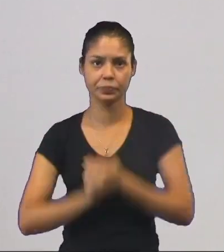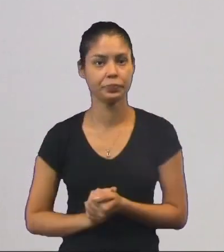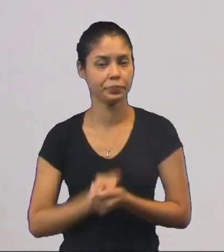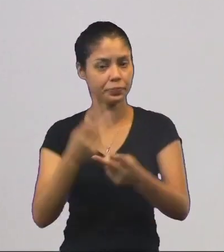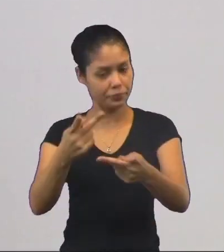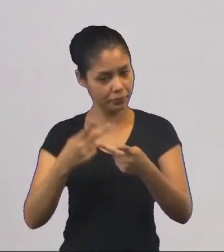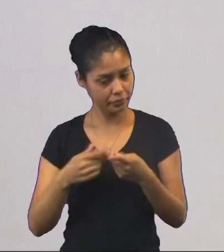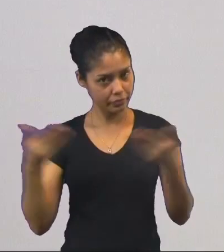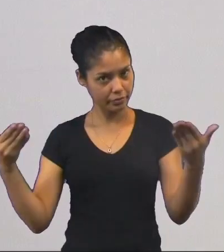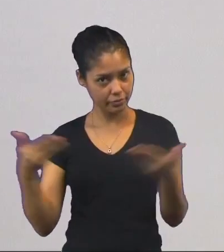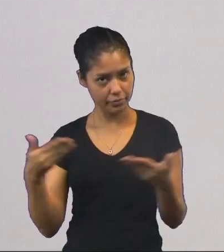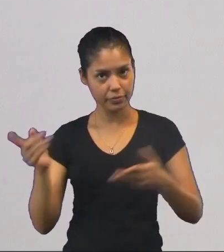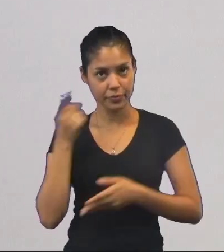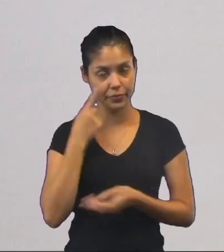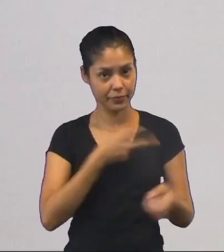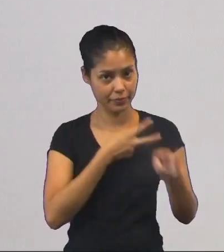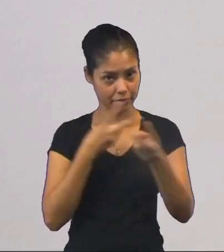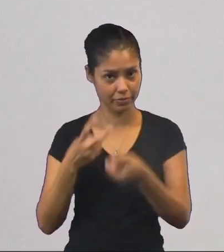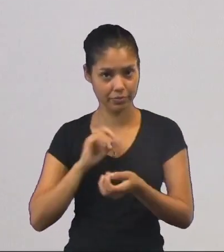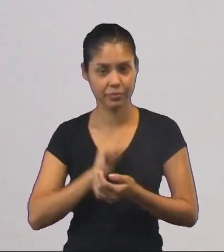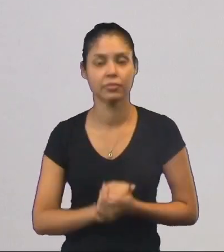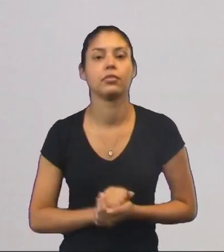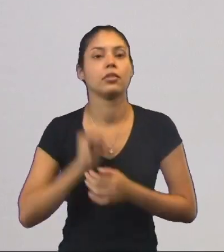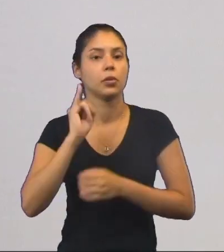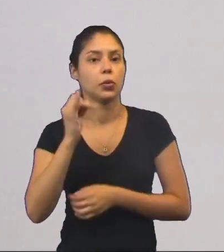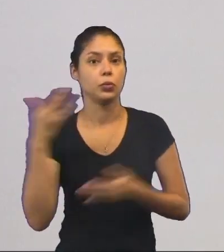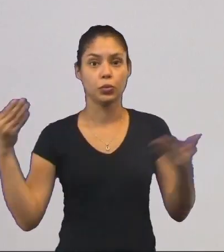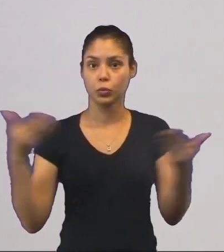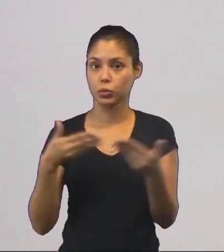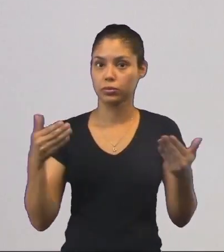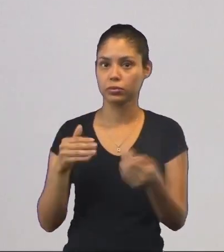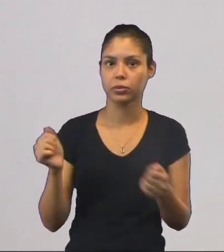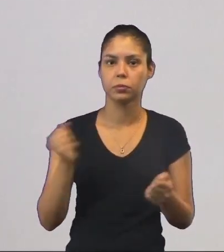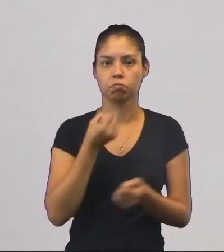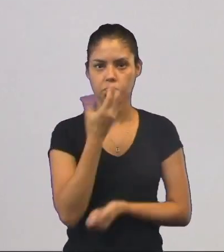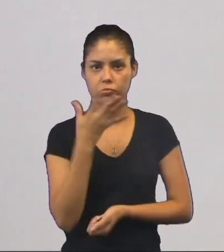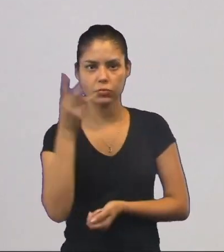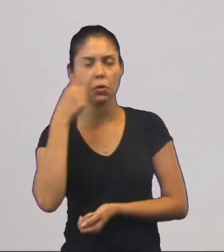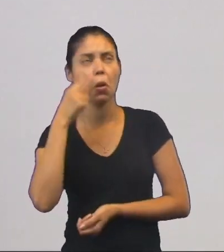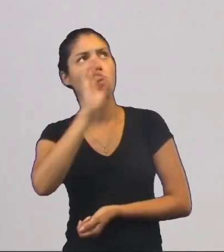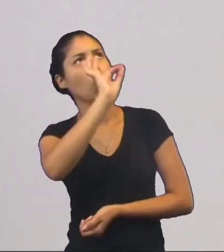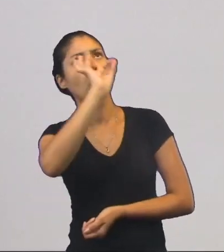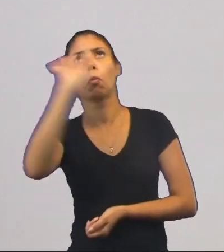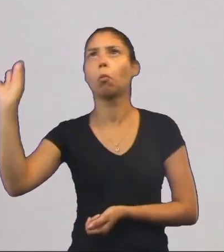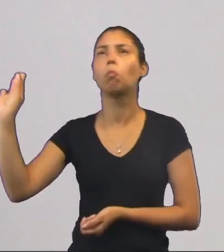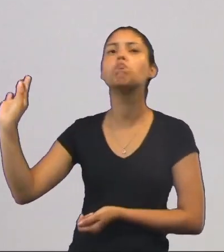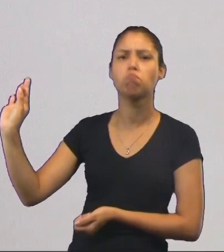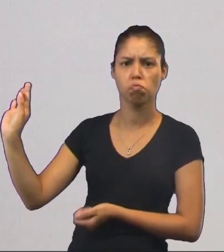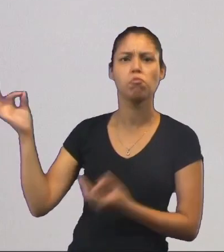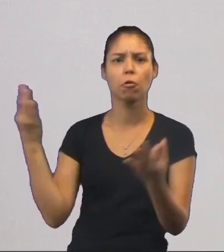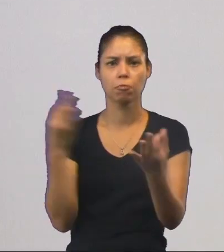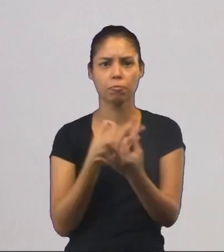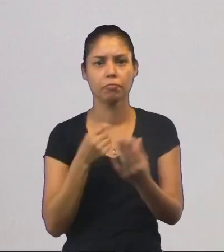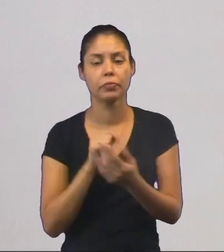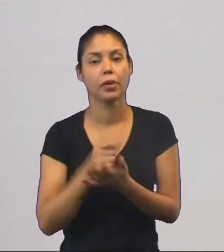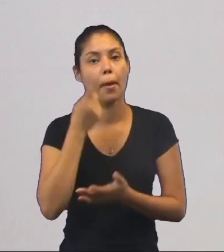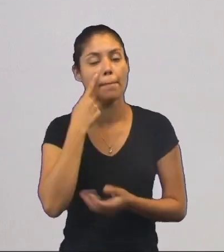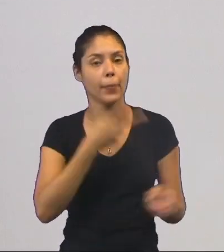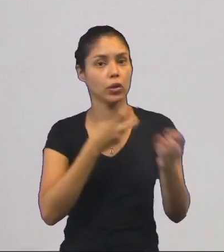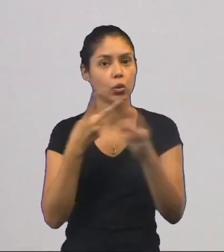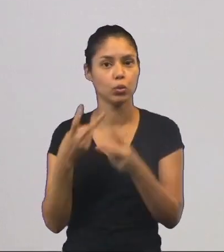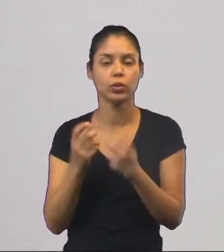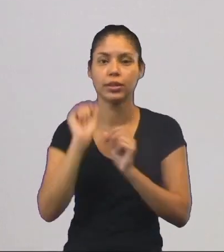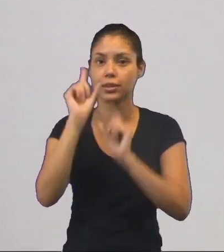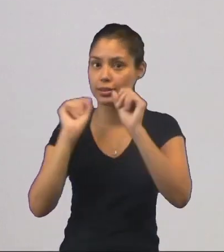te convido, né, a observar. Se hoje fizer um tempo bem limpo, que você olhar não estiver nublado, você observar, se ele estiver